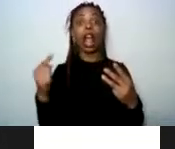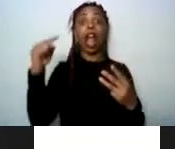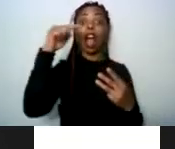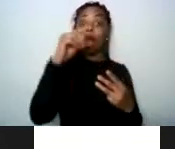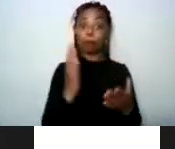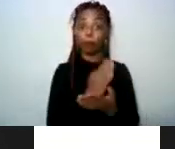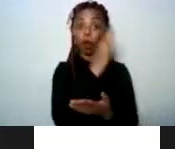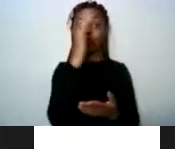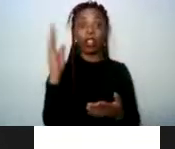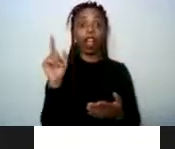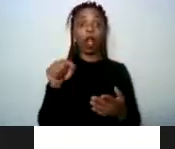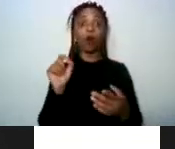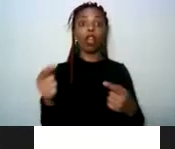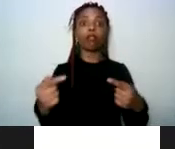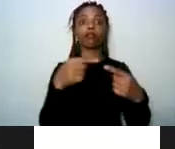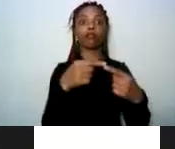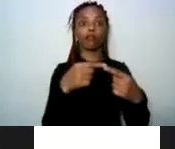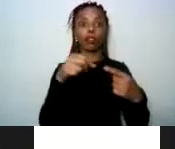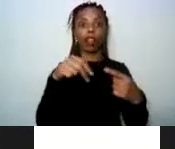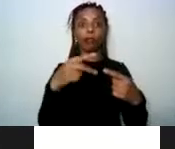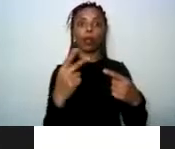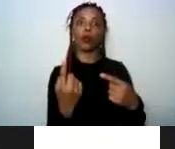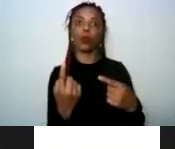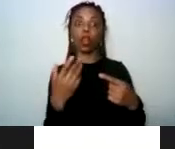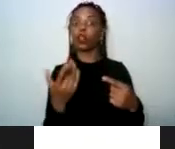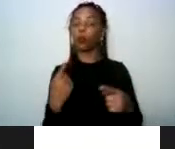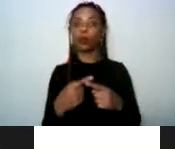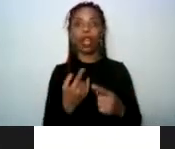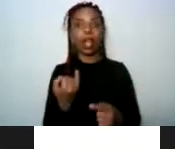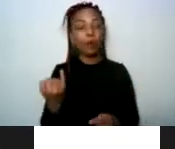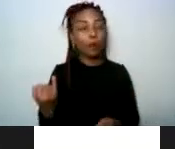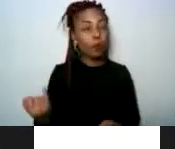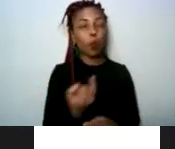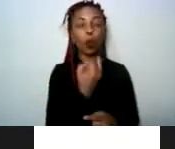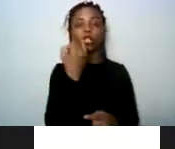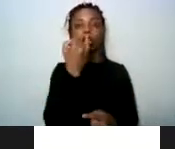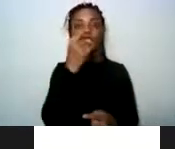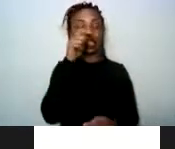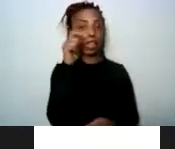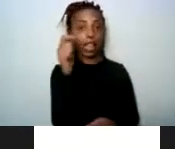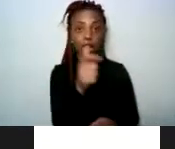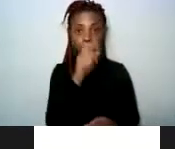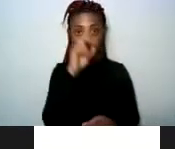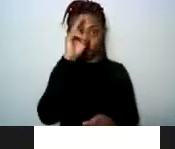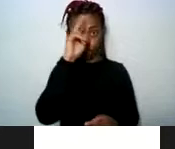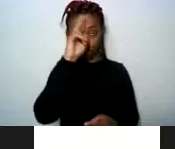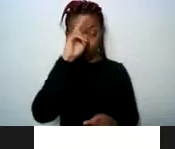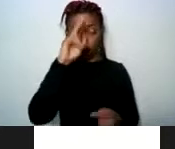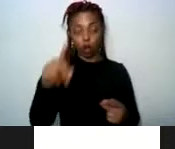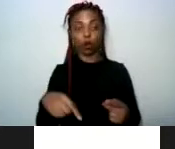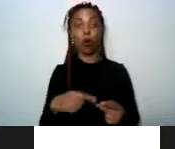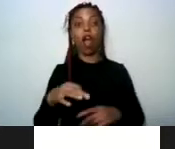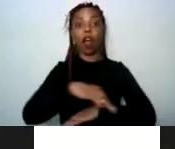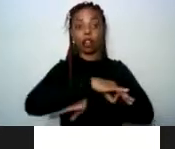ou seja, de excepcional interesse histórico, arquitetônico ou paisagístico, determinando